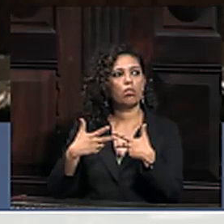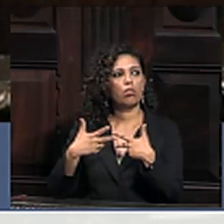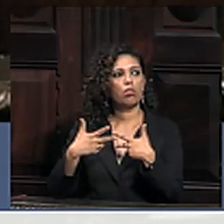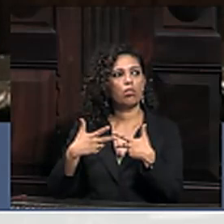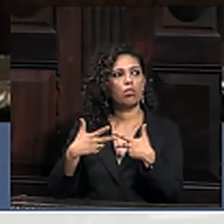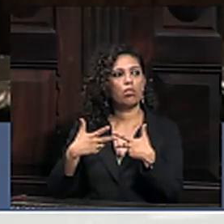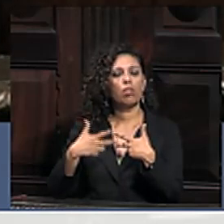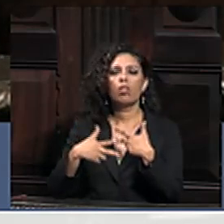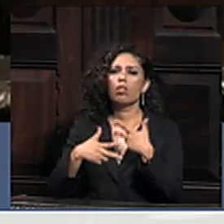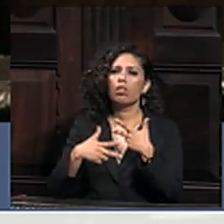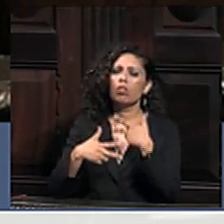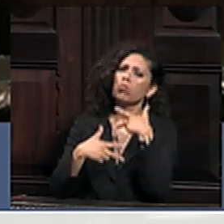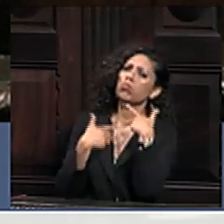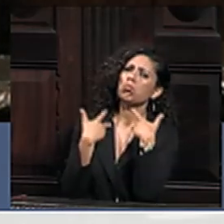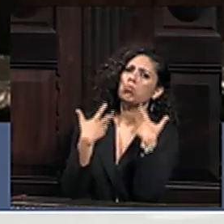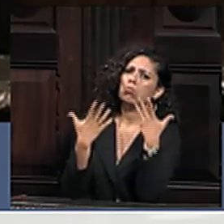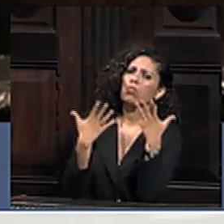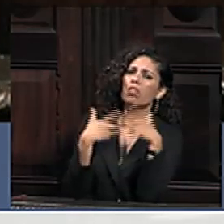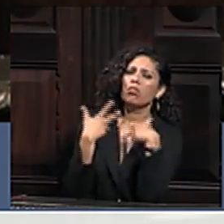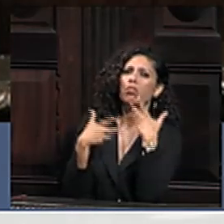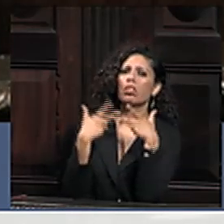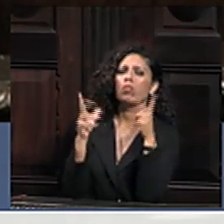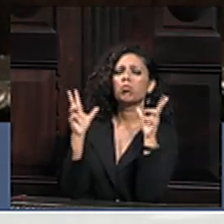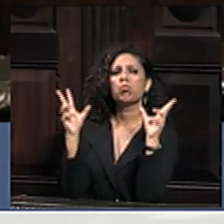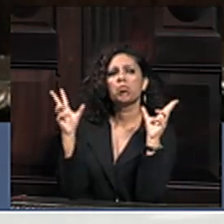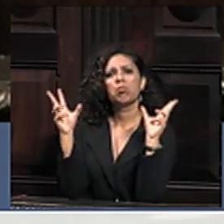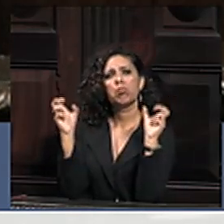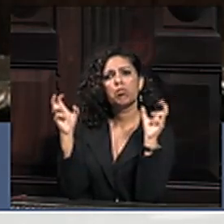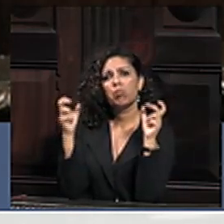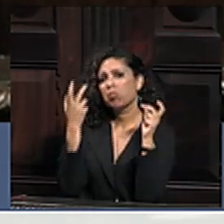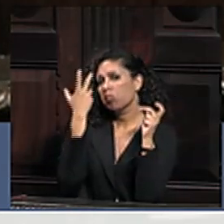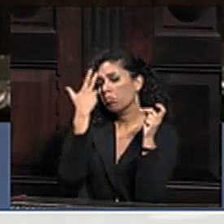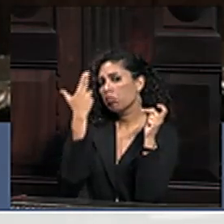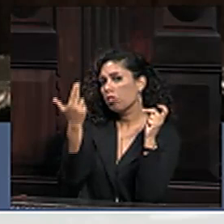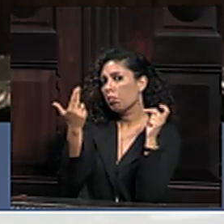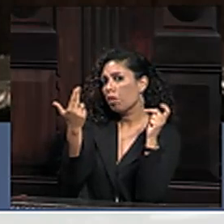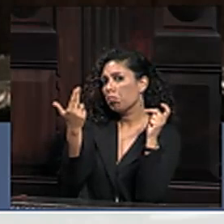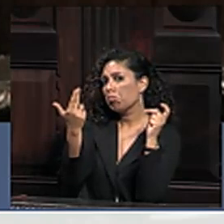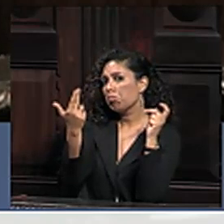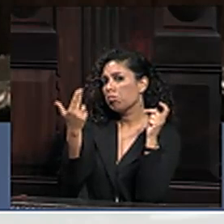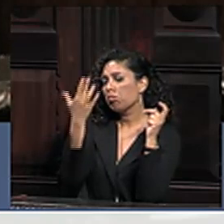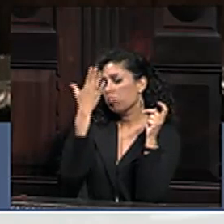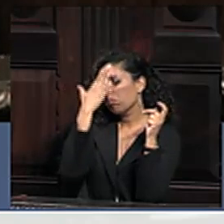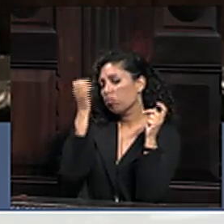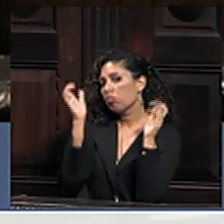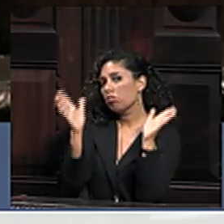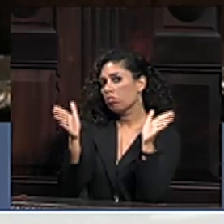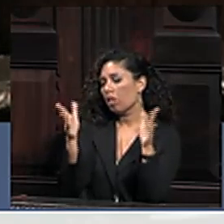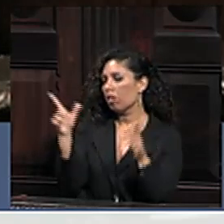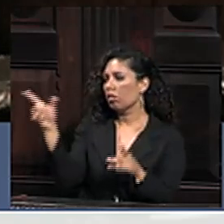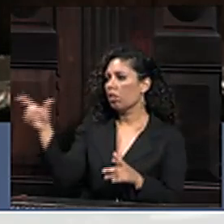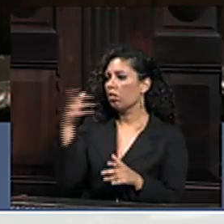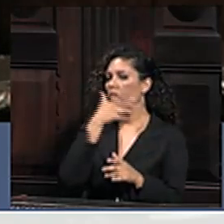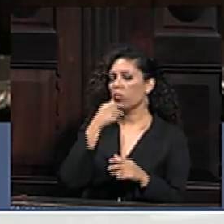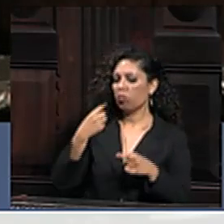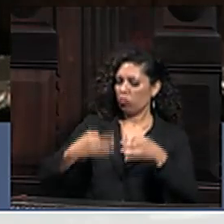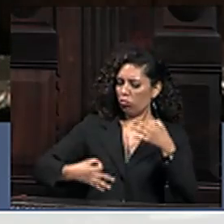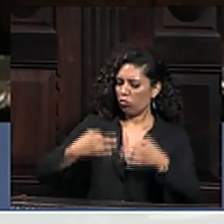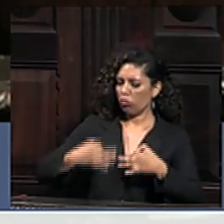absolutamente previsível, de que seja Sérgio Moro o ministro da Justiça